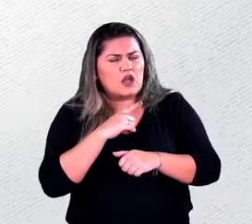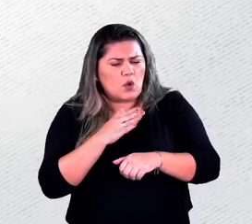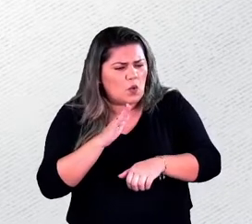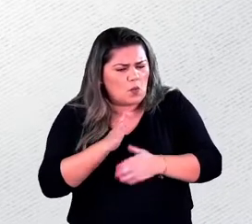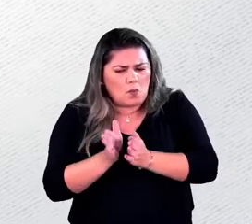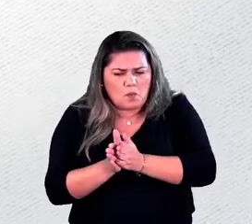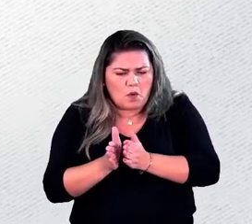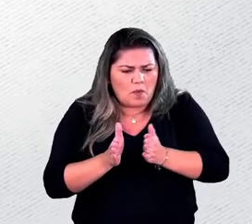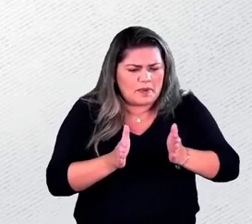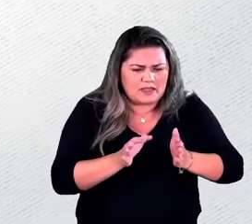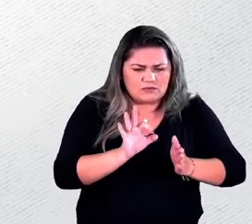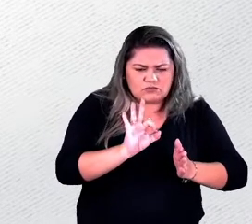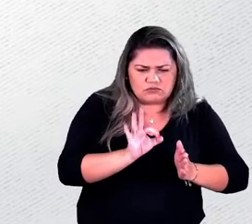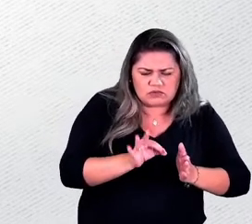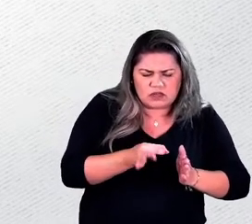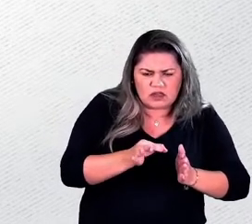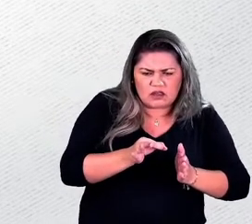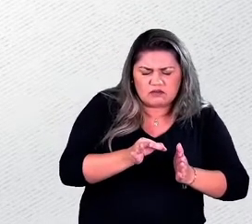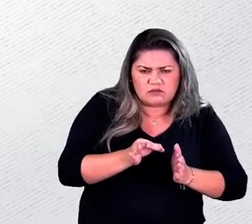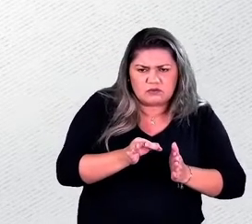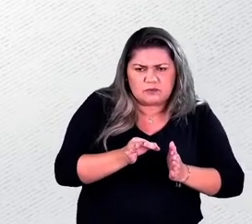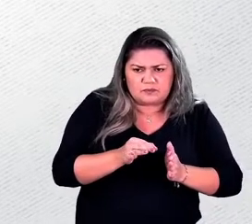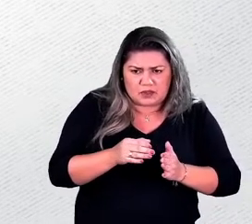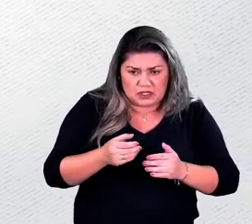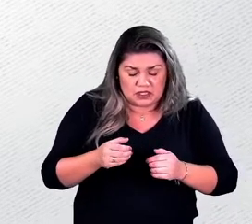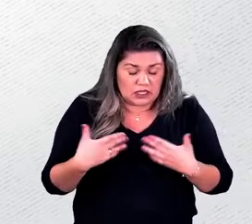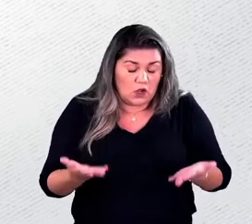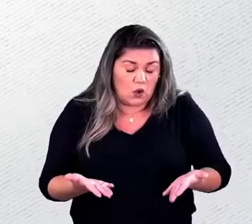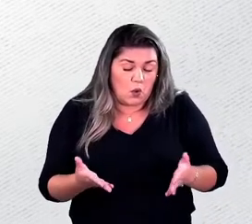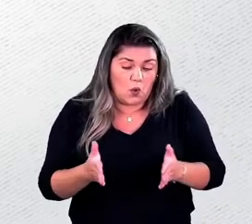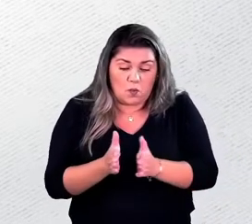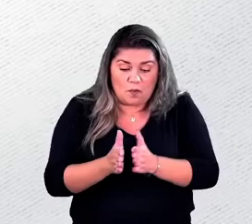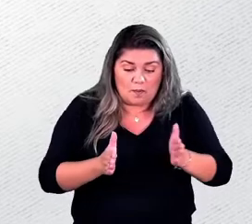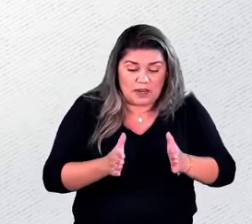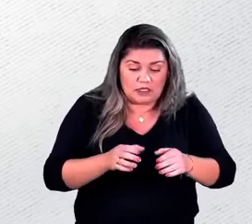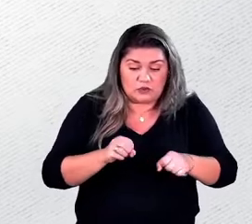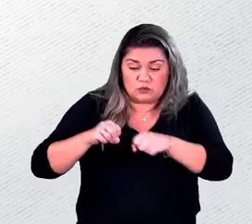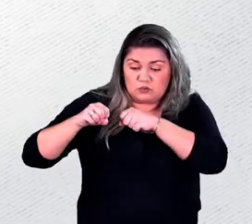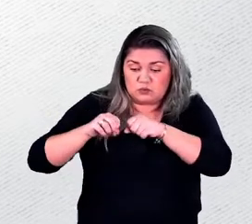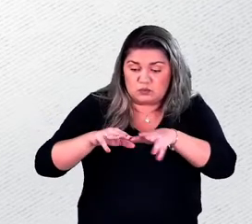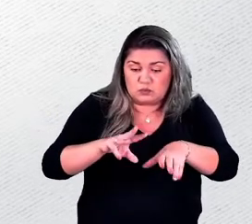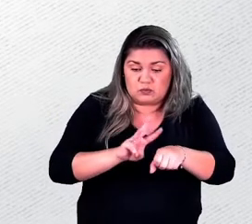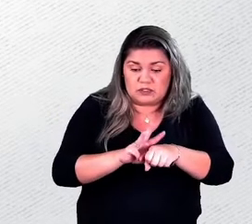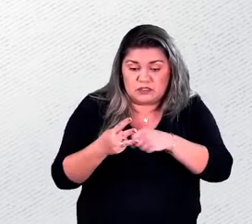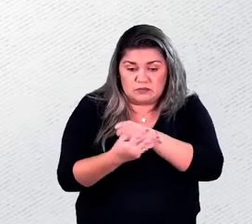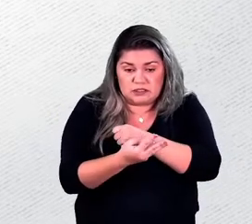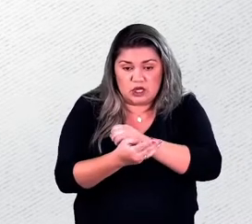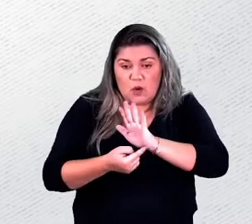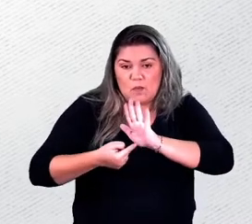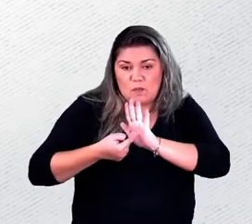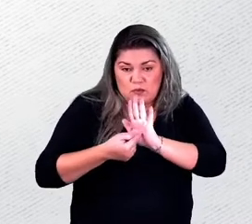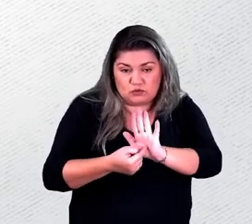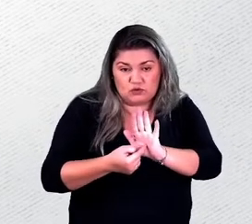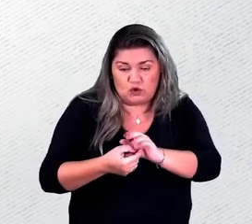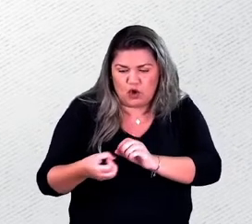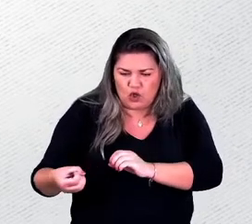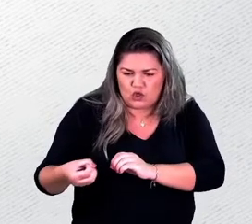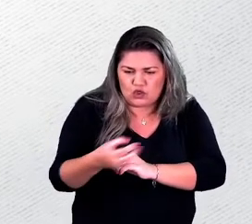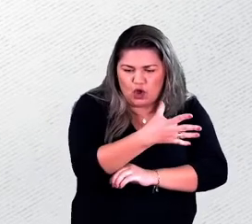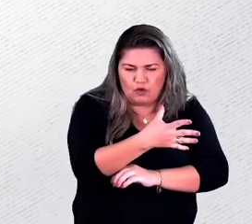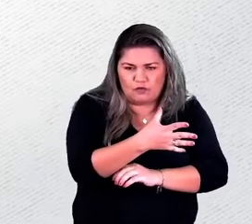fã de e é foi aproveitada por todos nós e pelo legislador para que se fizesse essa atualização do Marco